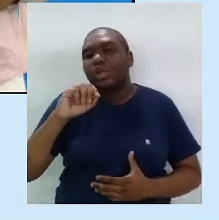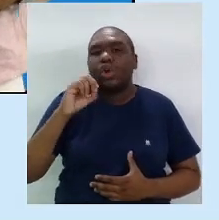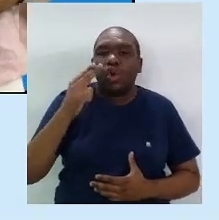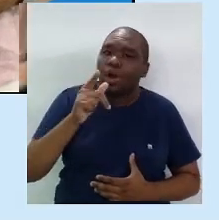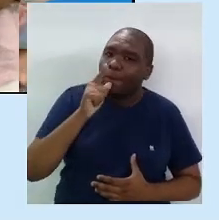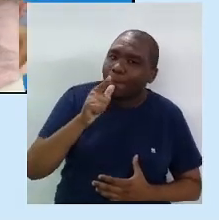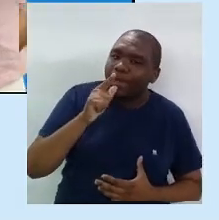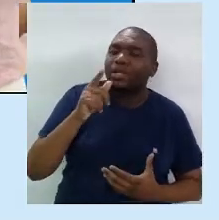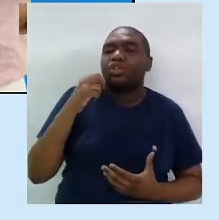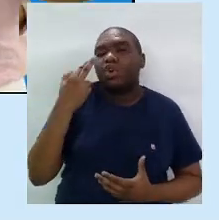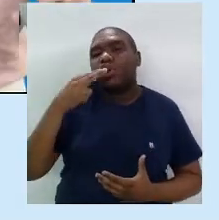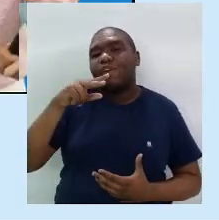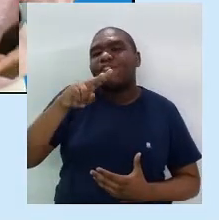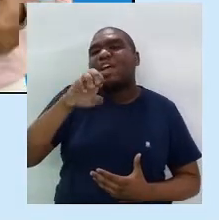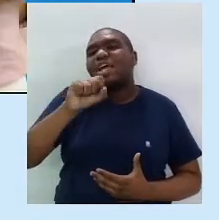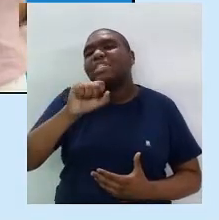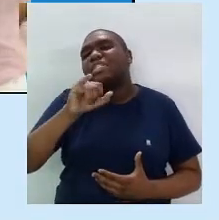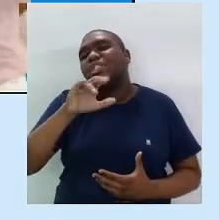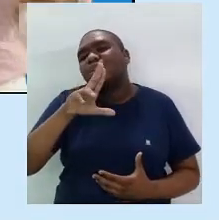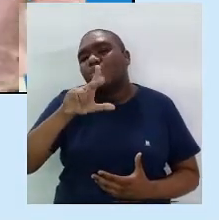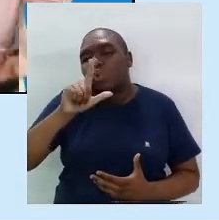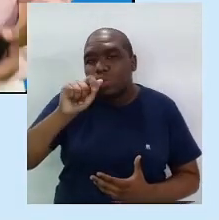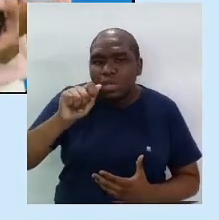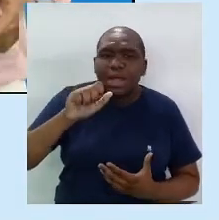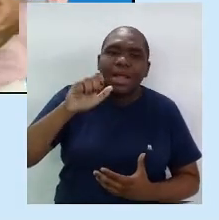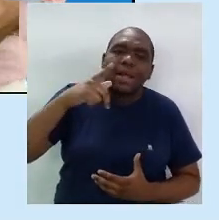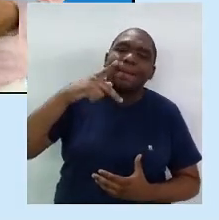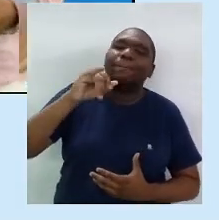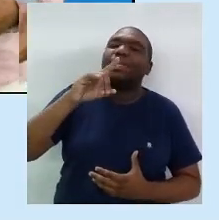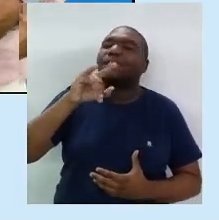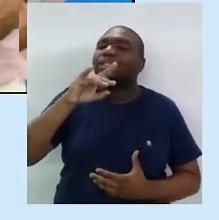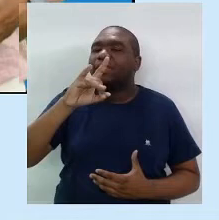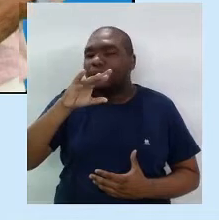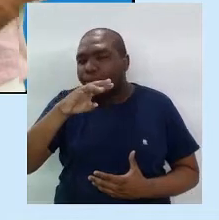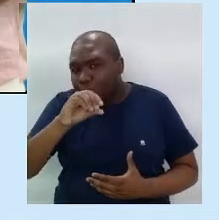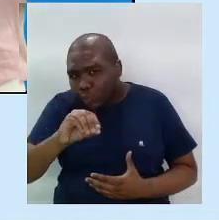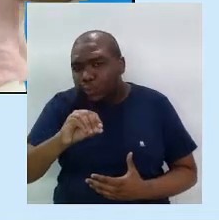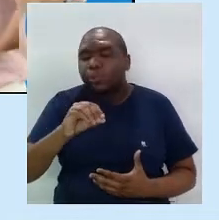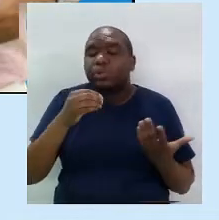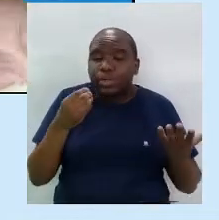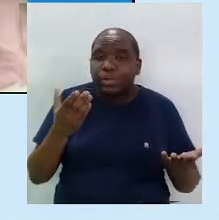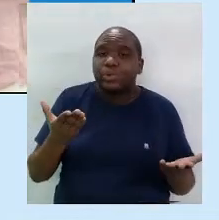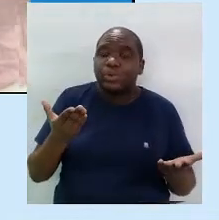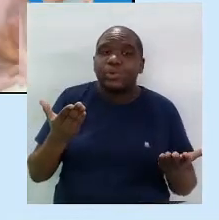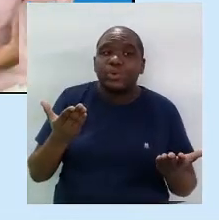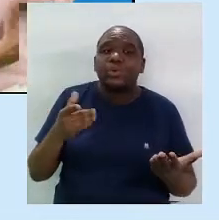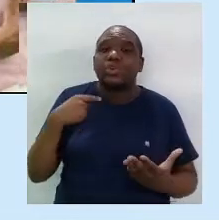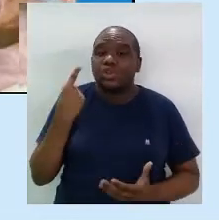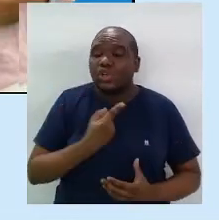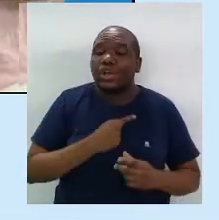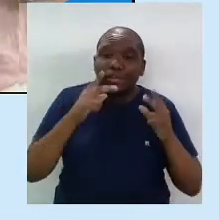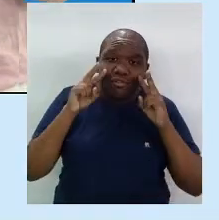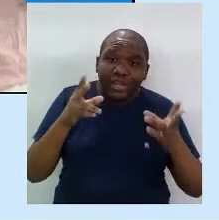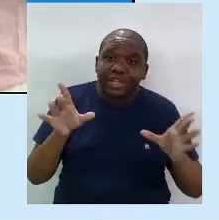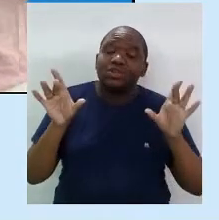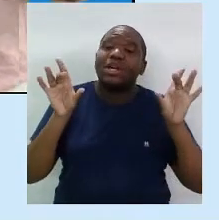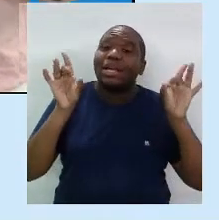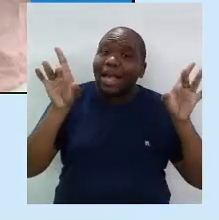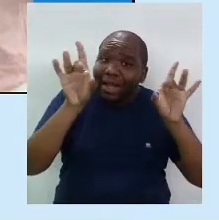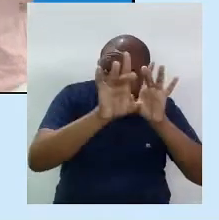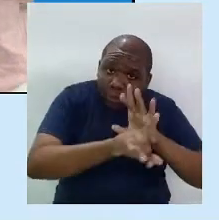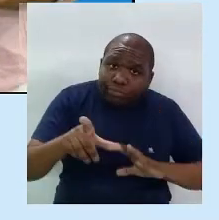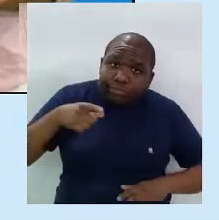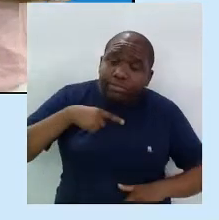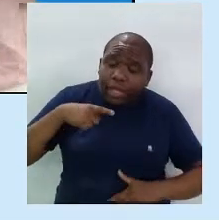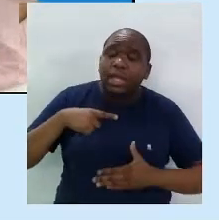do pênis, da uretra, da vesícula seminal, do epidídimo, do testículo, vamos ver